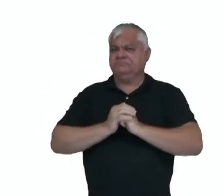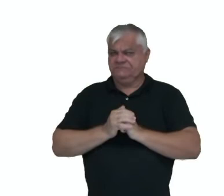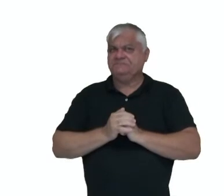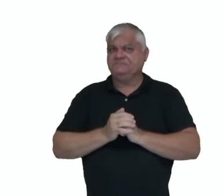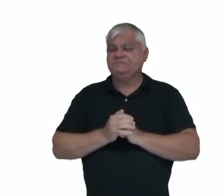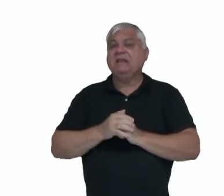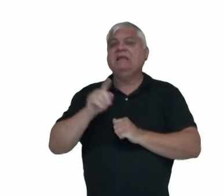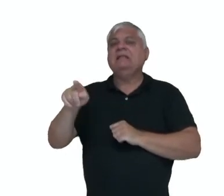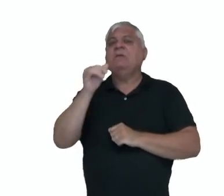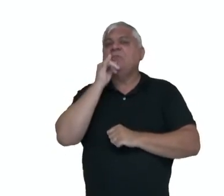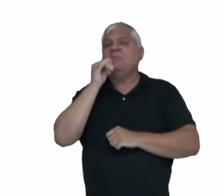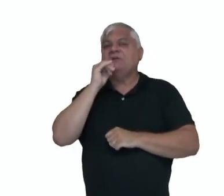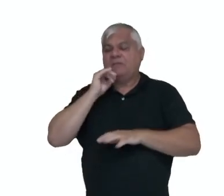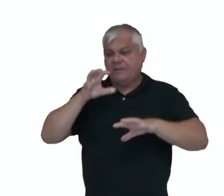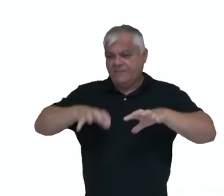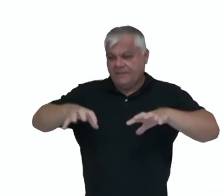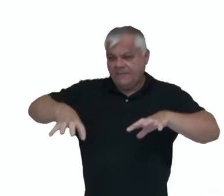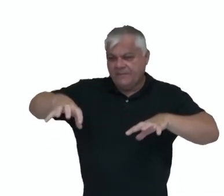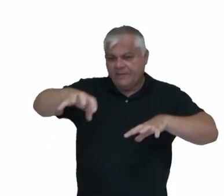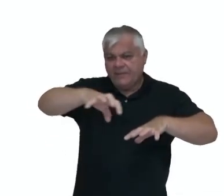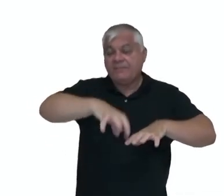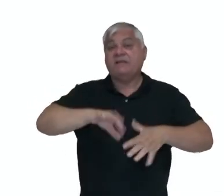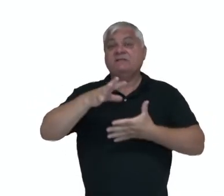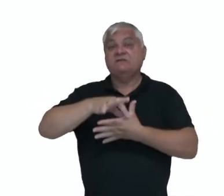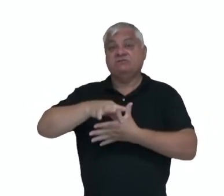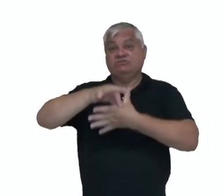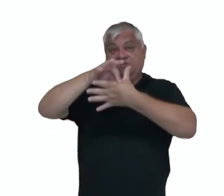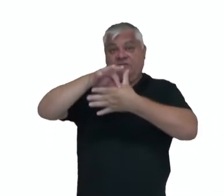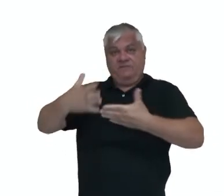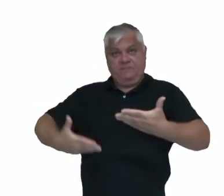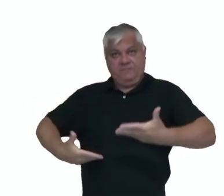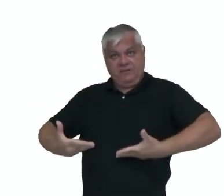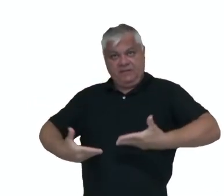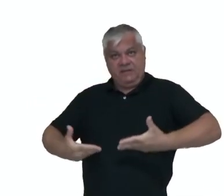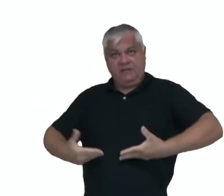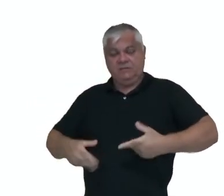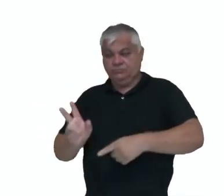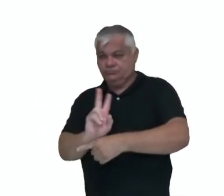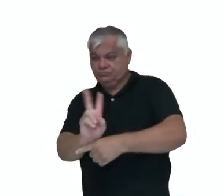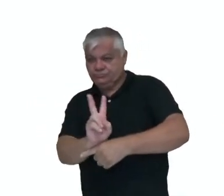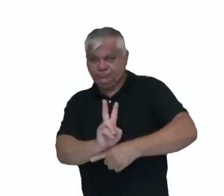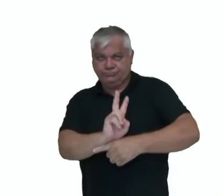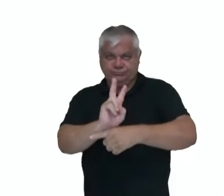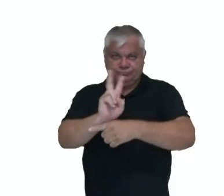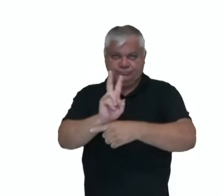Nas estâncias, o trabalho é realizado pelo capataz e pelos peões. Até fim do século XVIII,